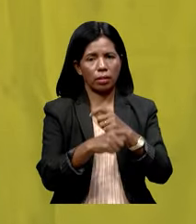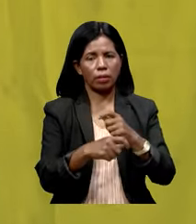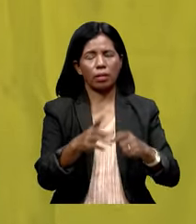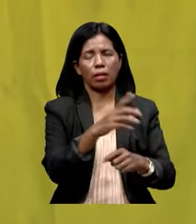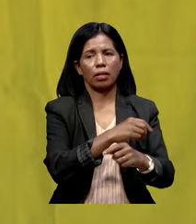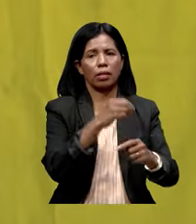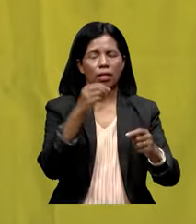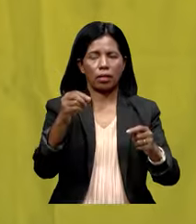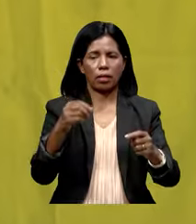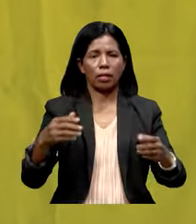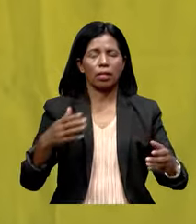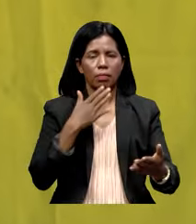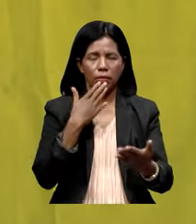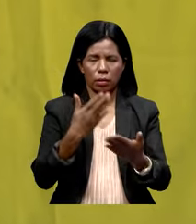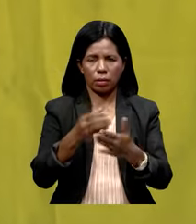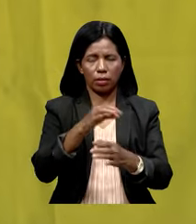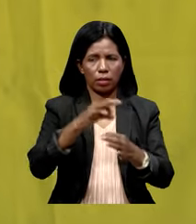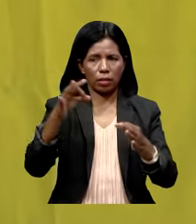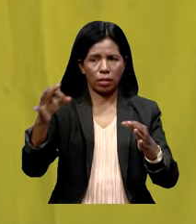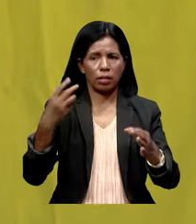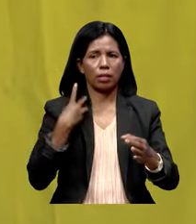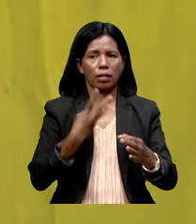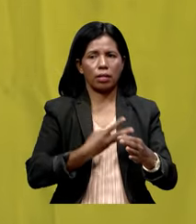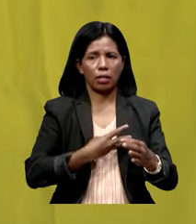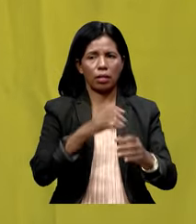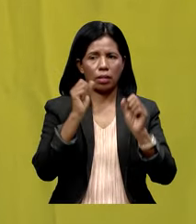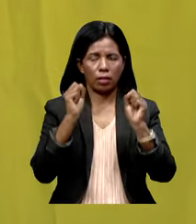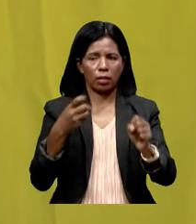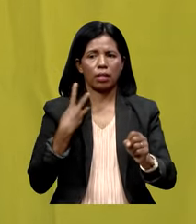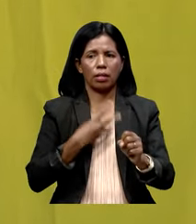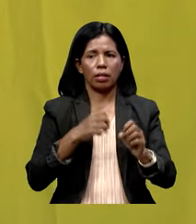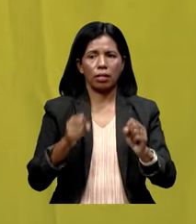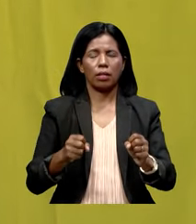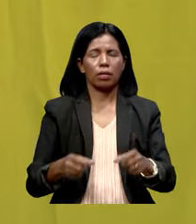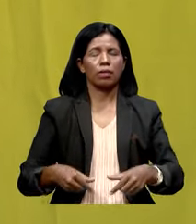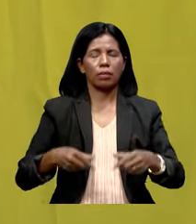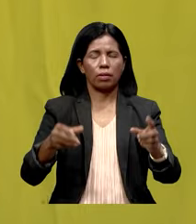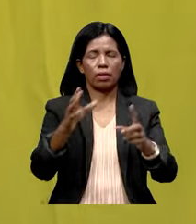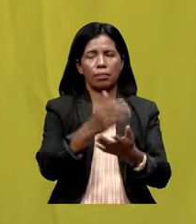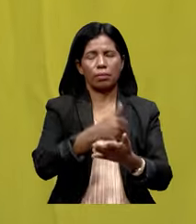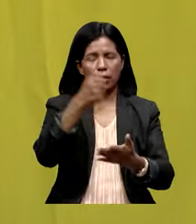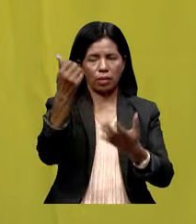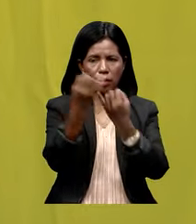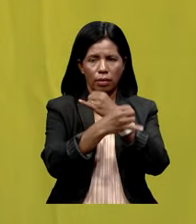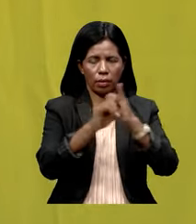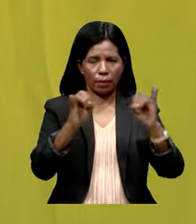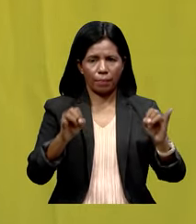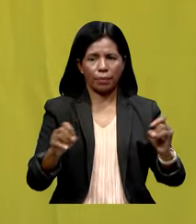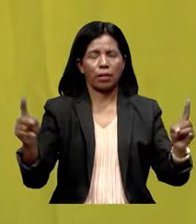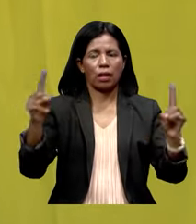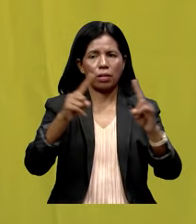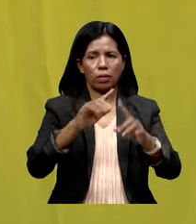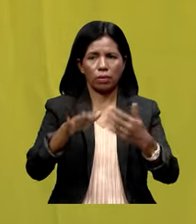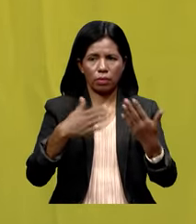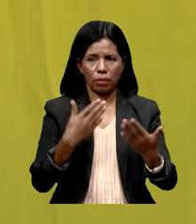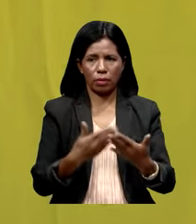espírito ida coletiva espírito ida ita atu ita bele concretiza mehi ukun rasikan atu atinji buat ser